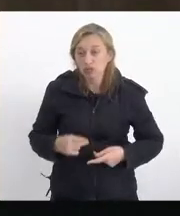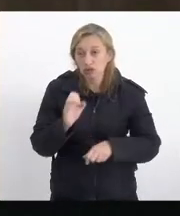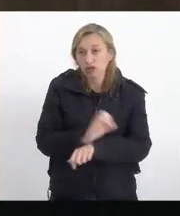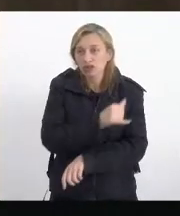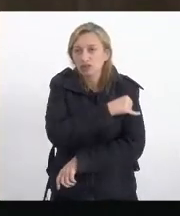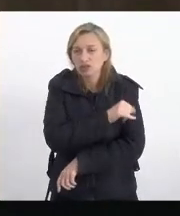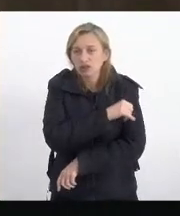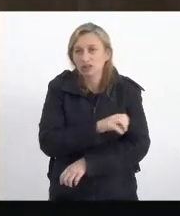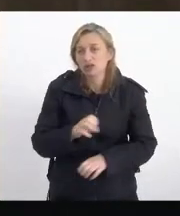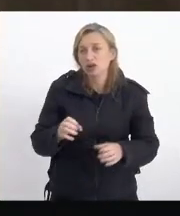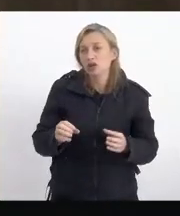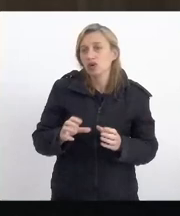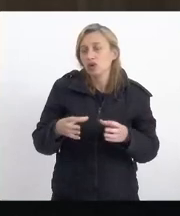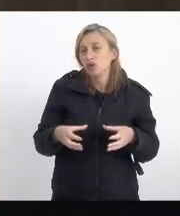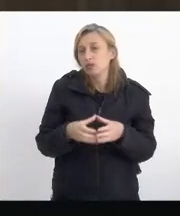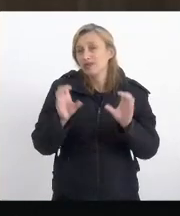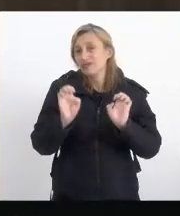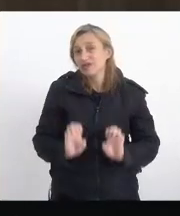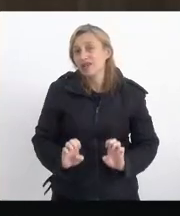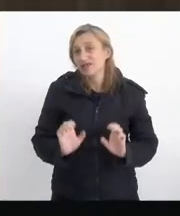da Comissão de Ética,